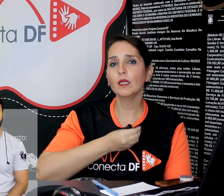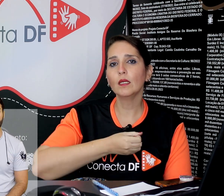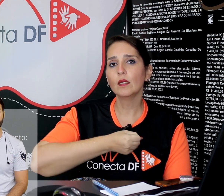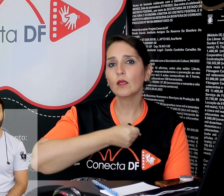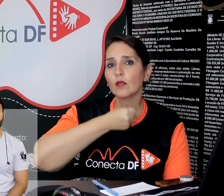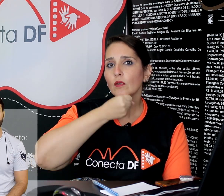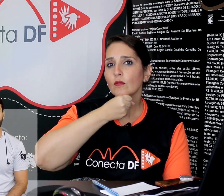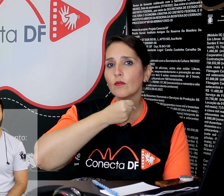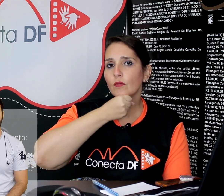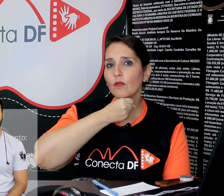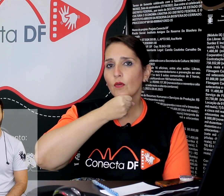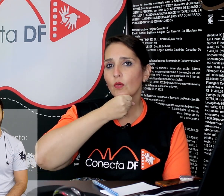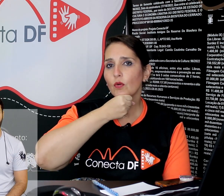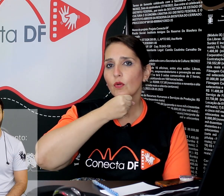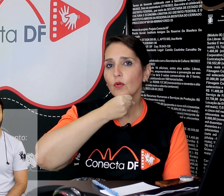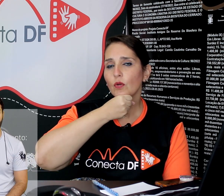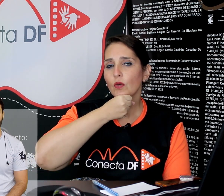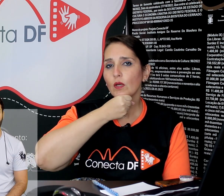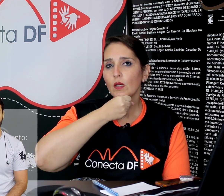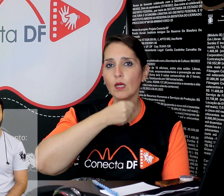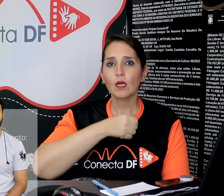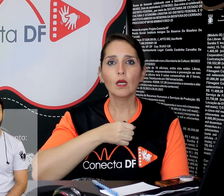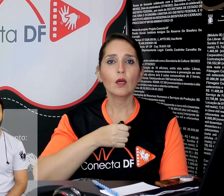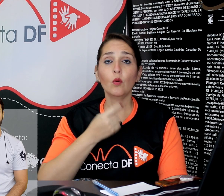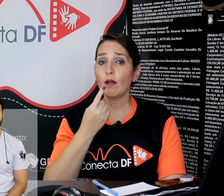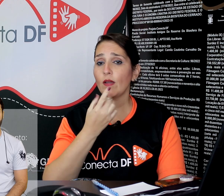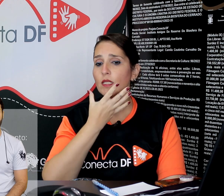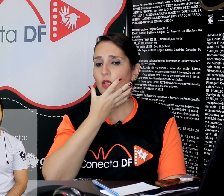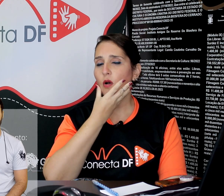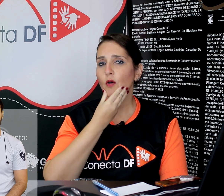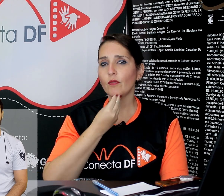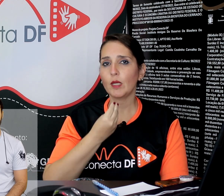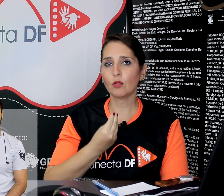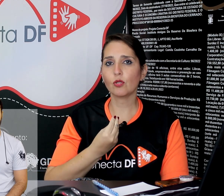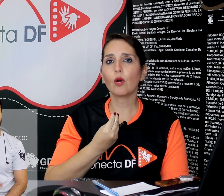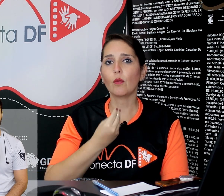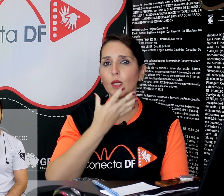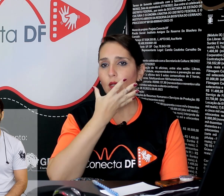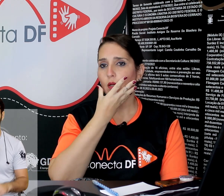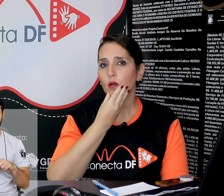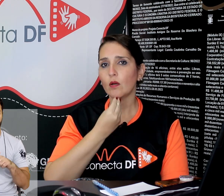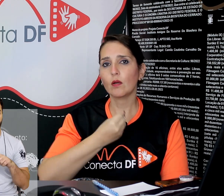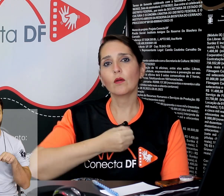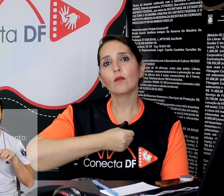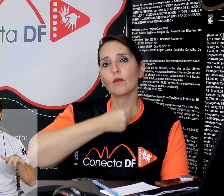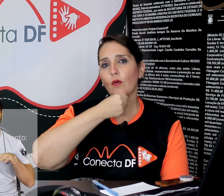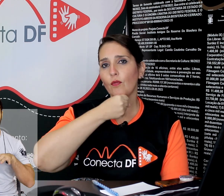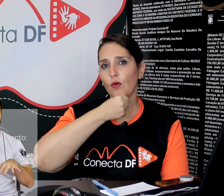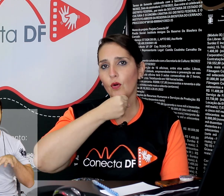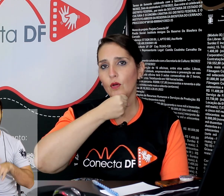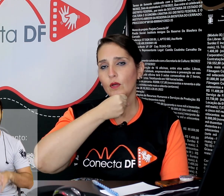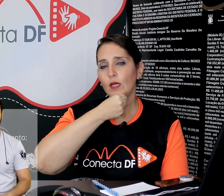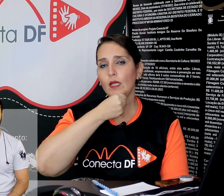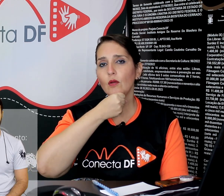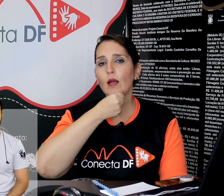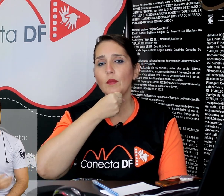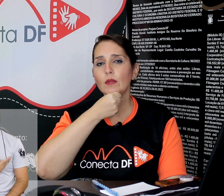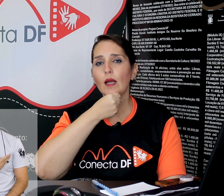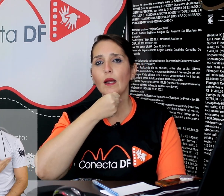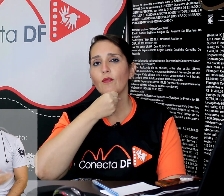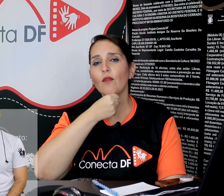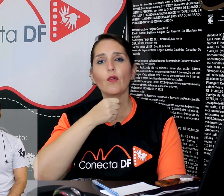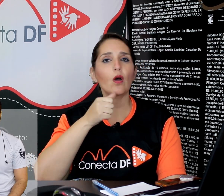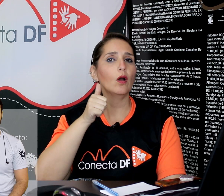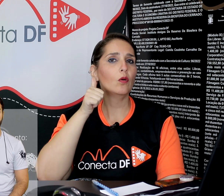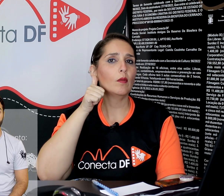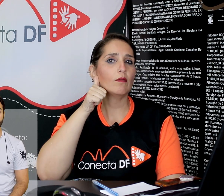homem, vovô. Uma vez só o movimento de homem. Vovô E o